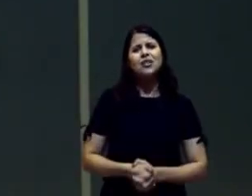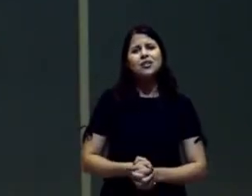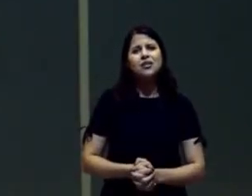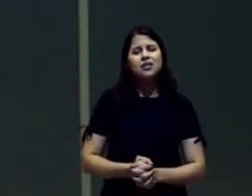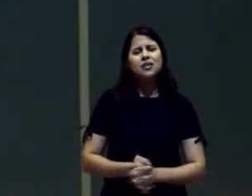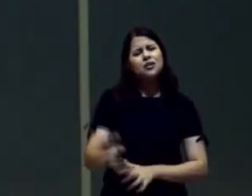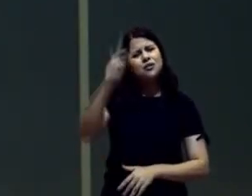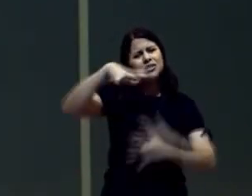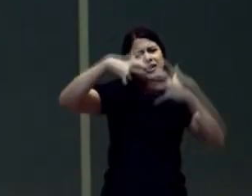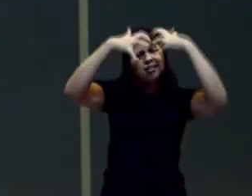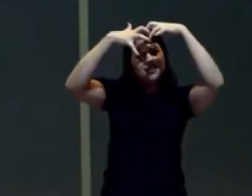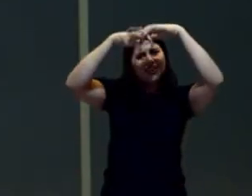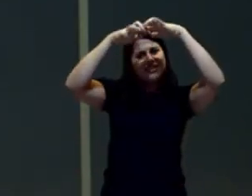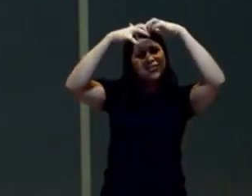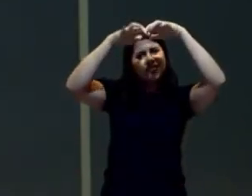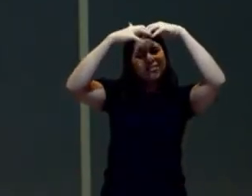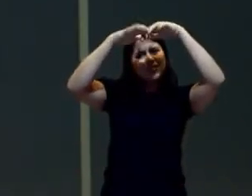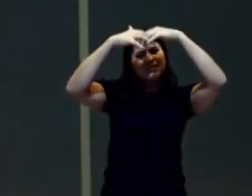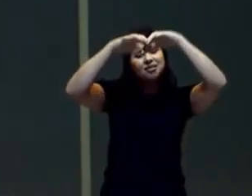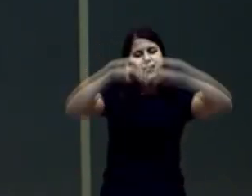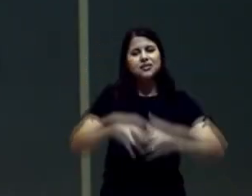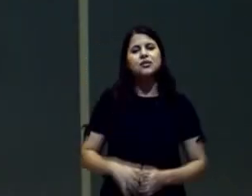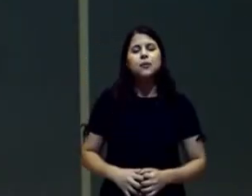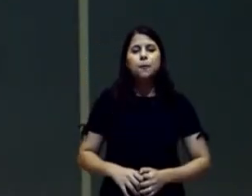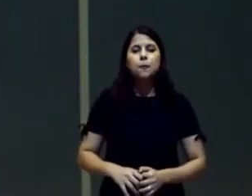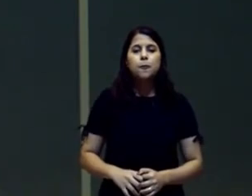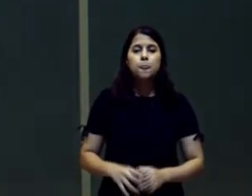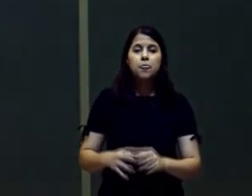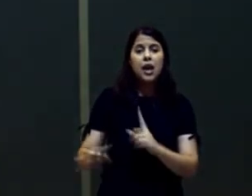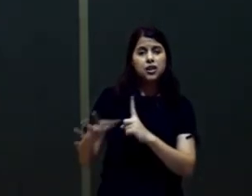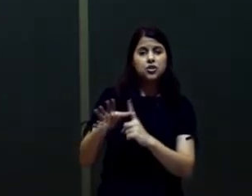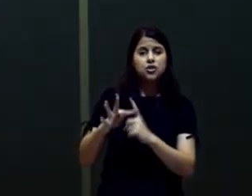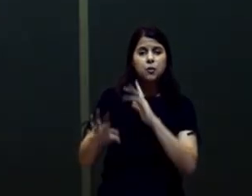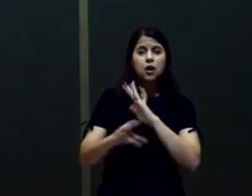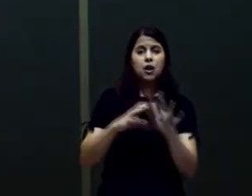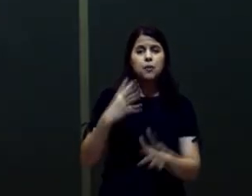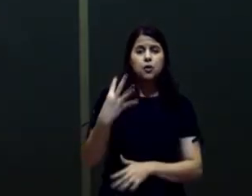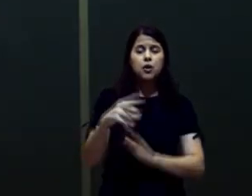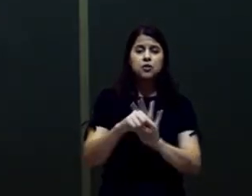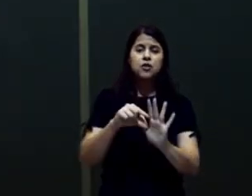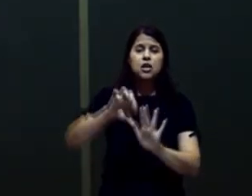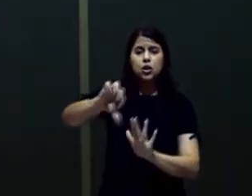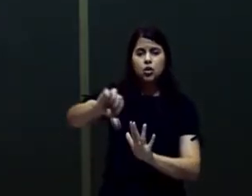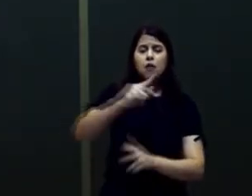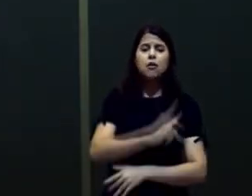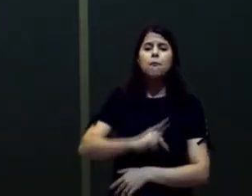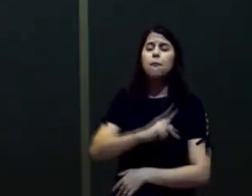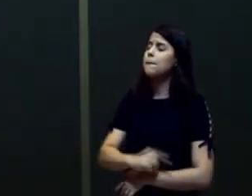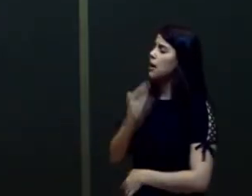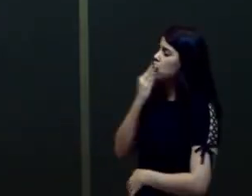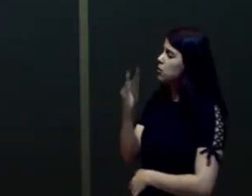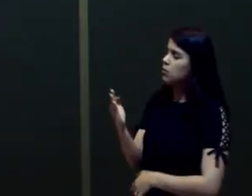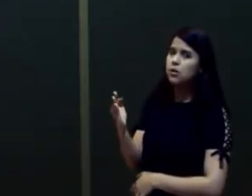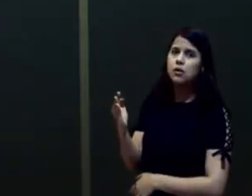a uma reflexão muito interessante sobre a carta. No capítulo 4, versículo 9, Paulo faz um pedido a Timóteo dizendo: empenhe-se